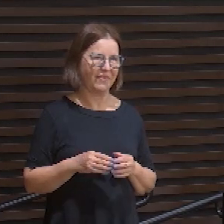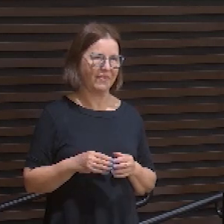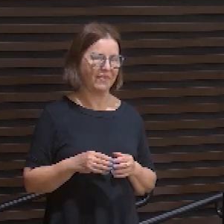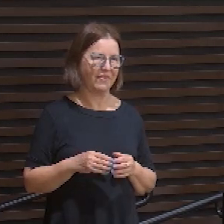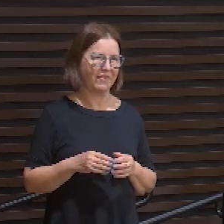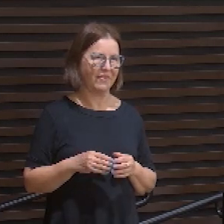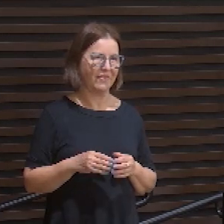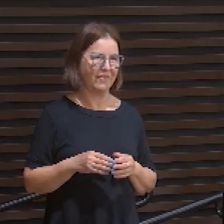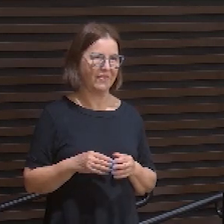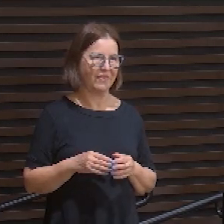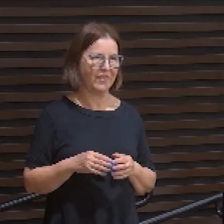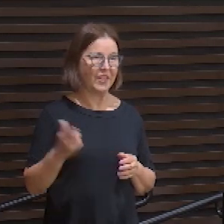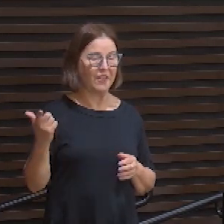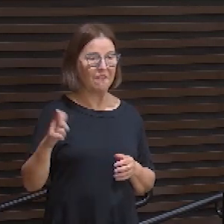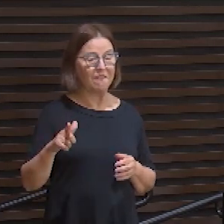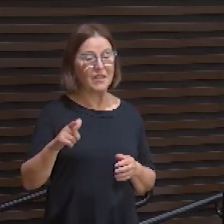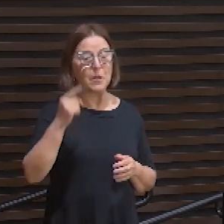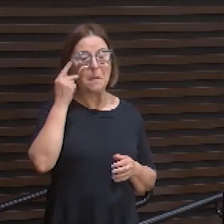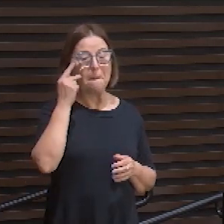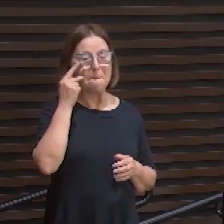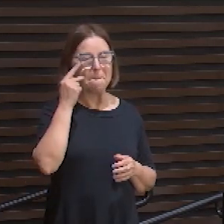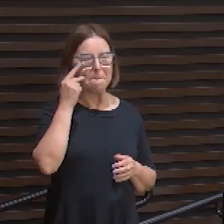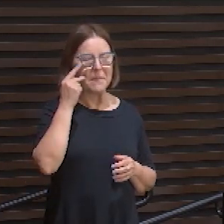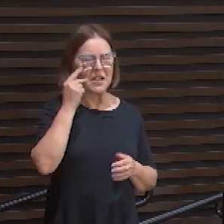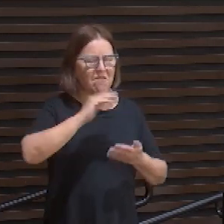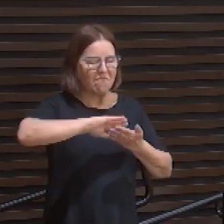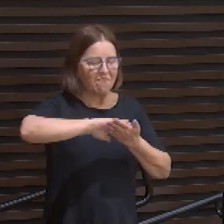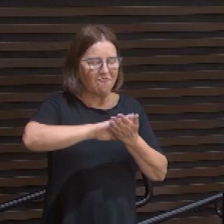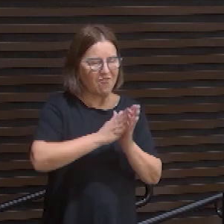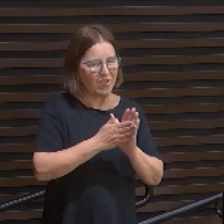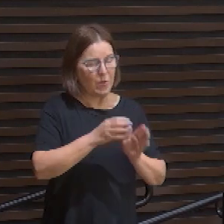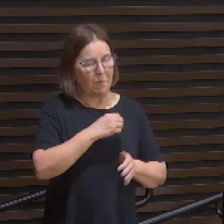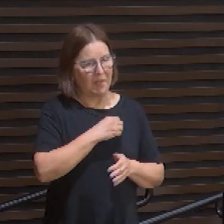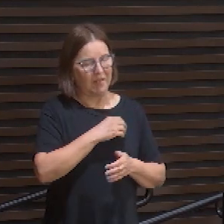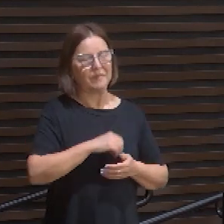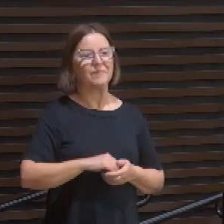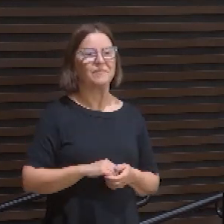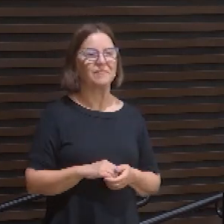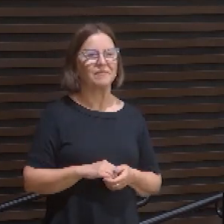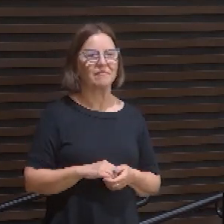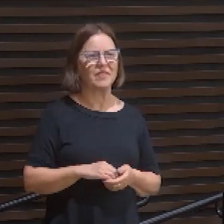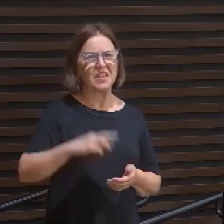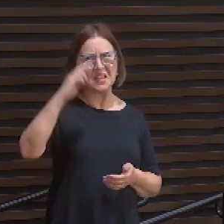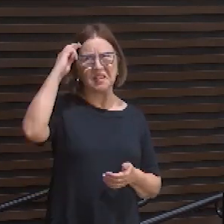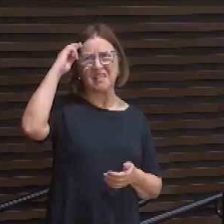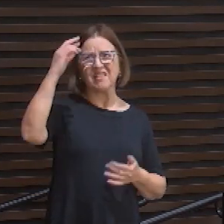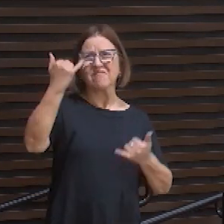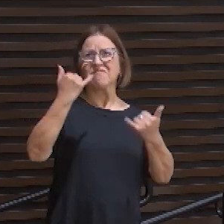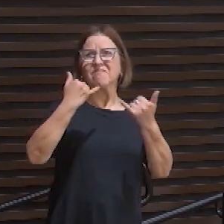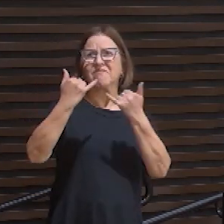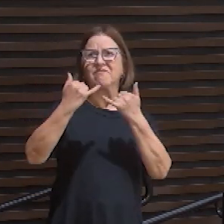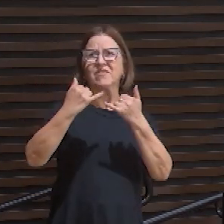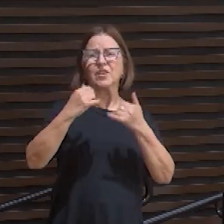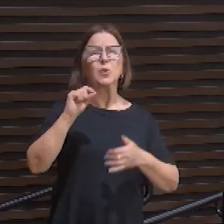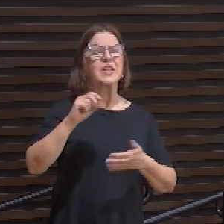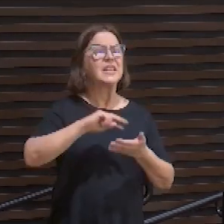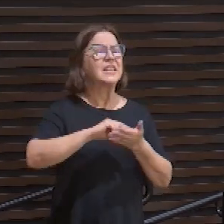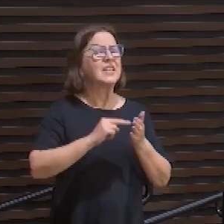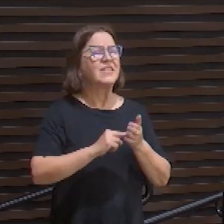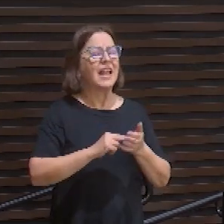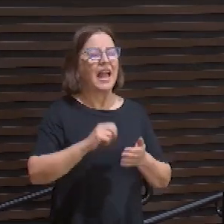veio para aniquilar. Senhor, diz para nós o que significa